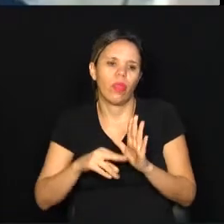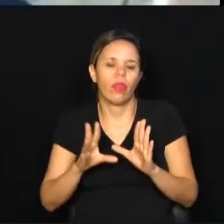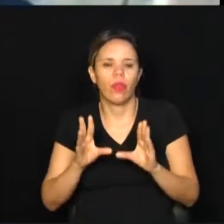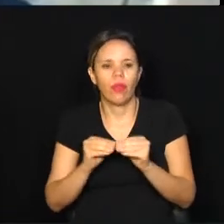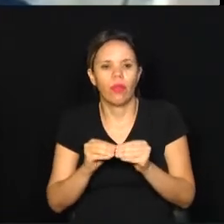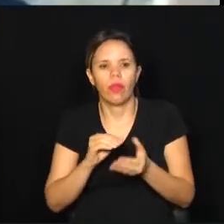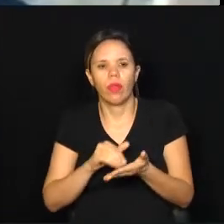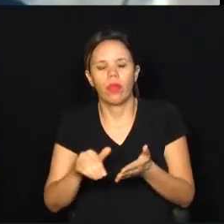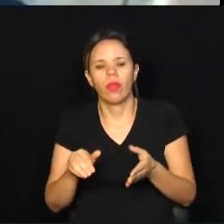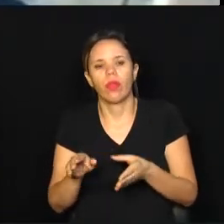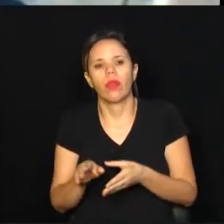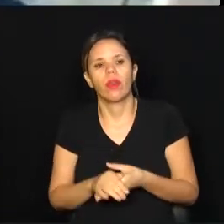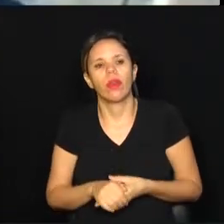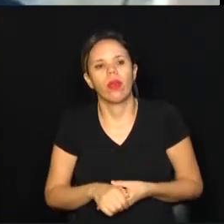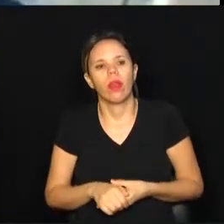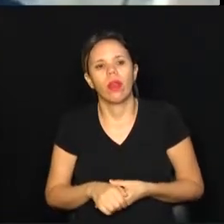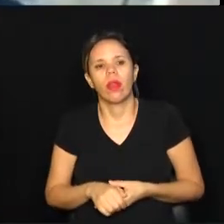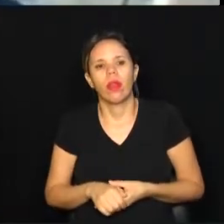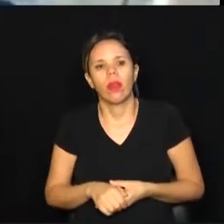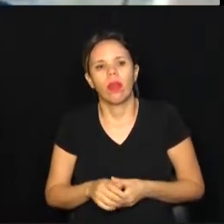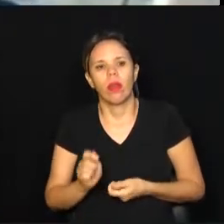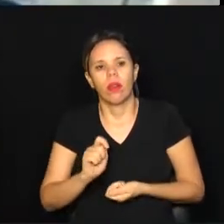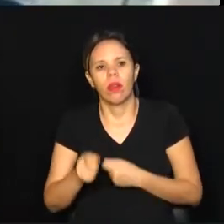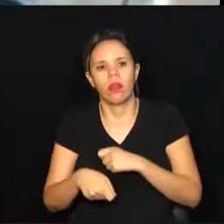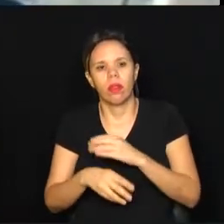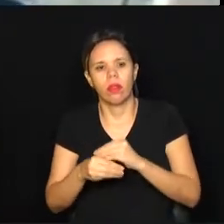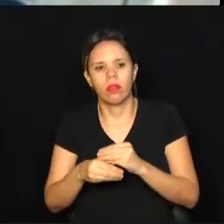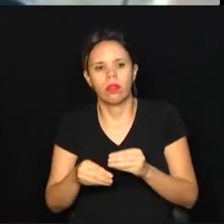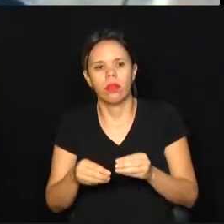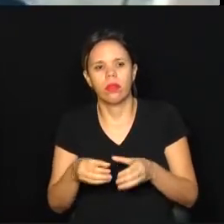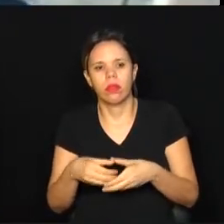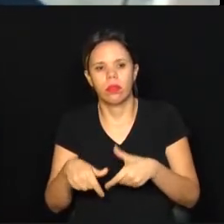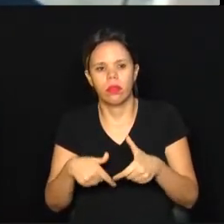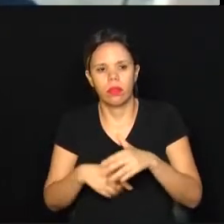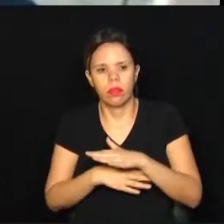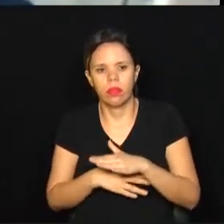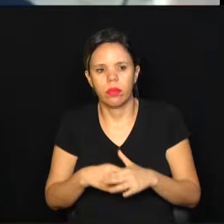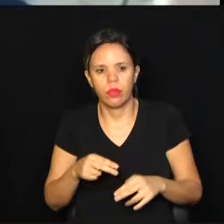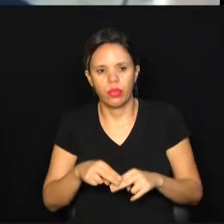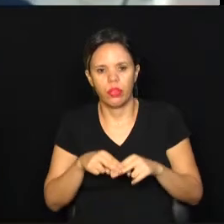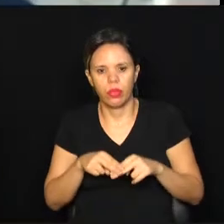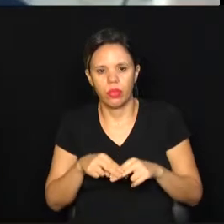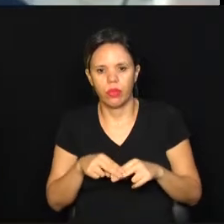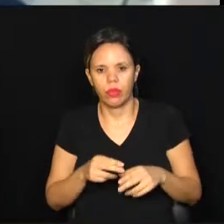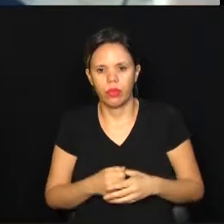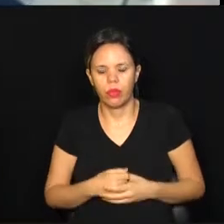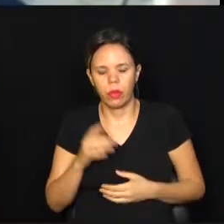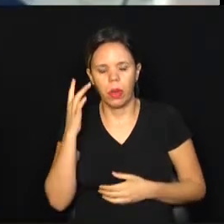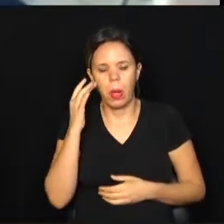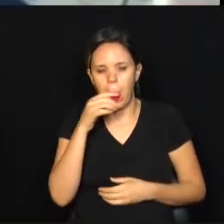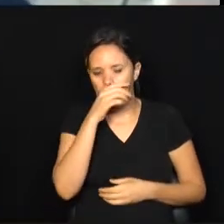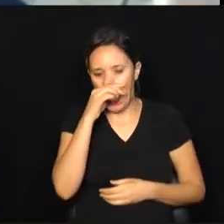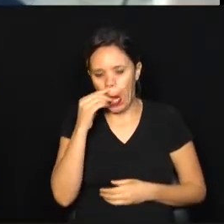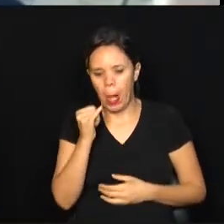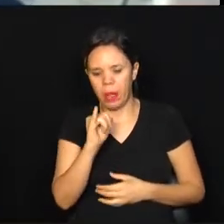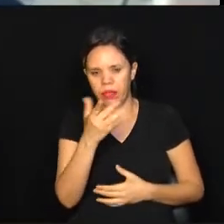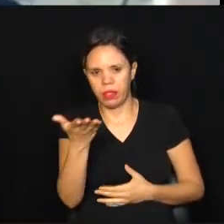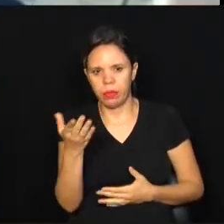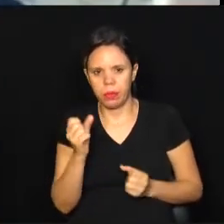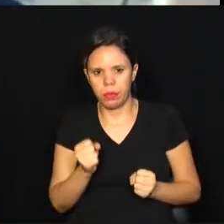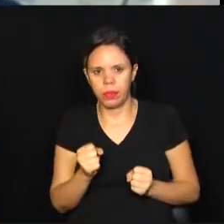nas recomendações dessa comissão, né? Por isso, acho que se você